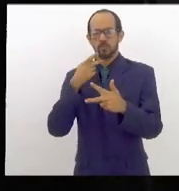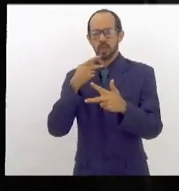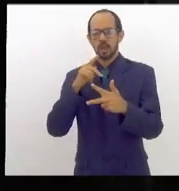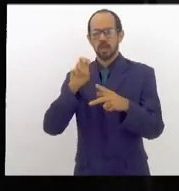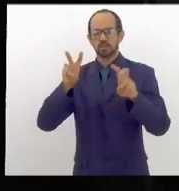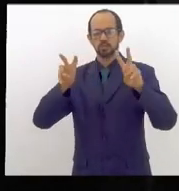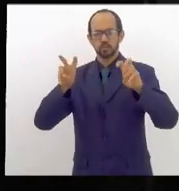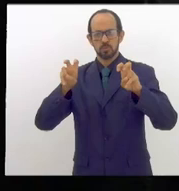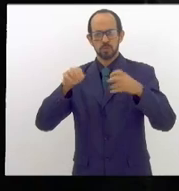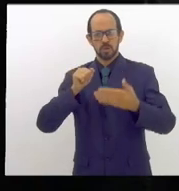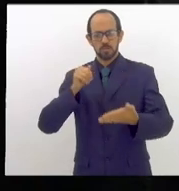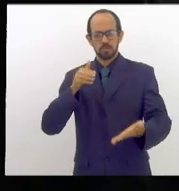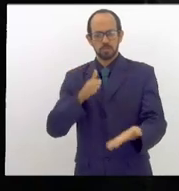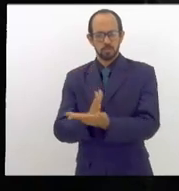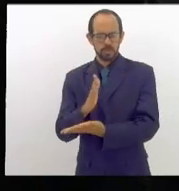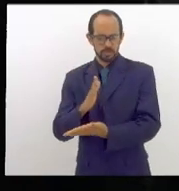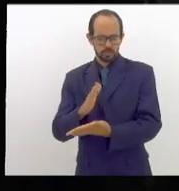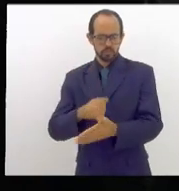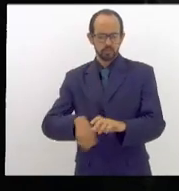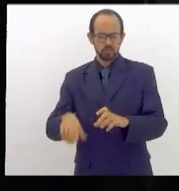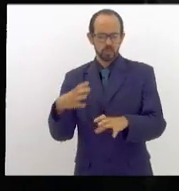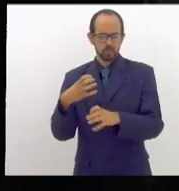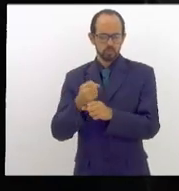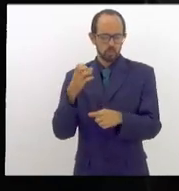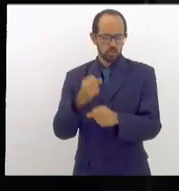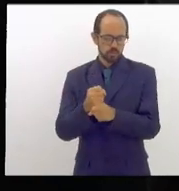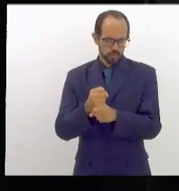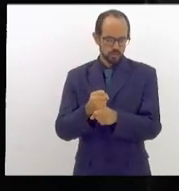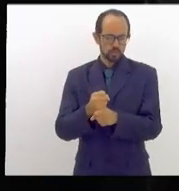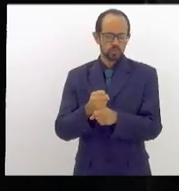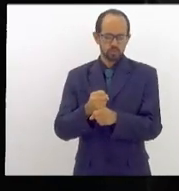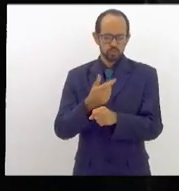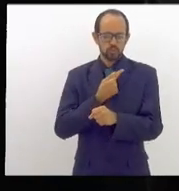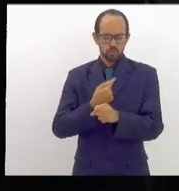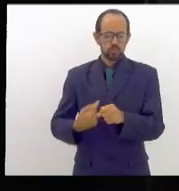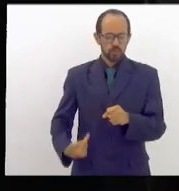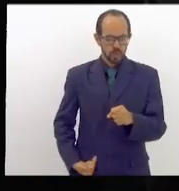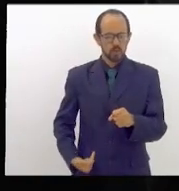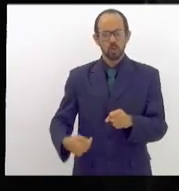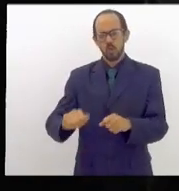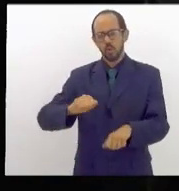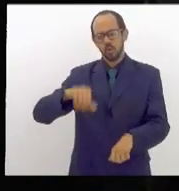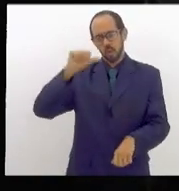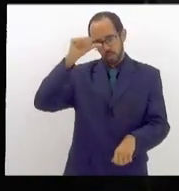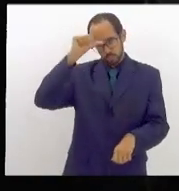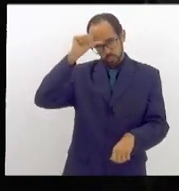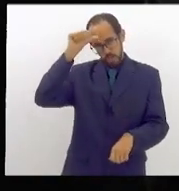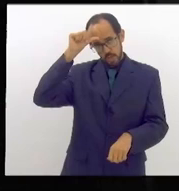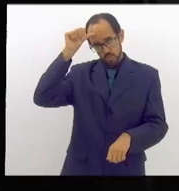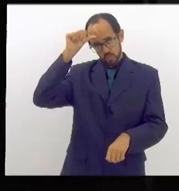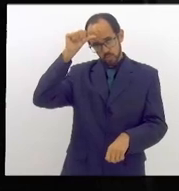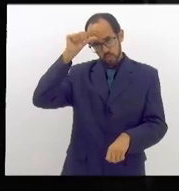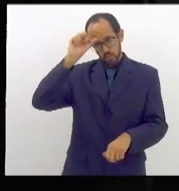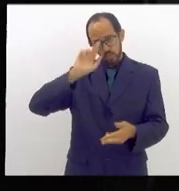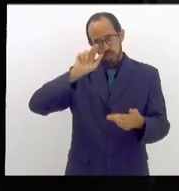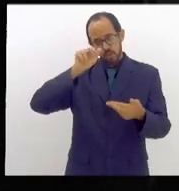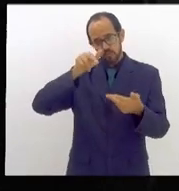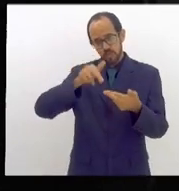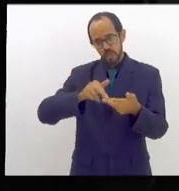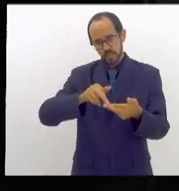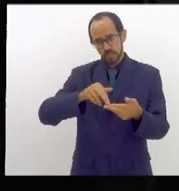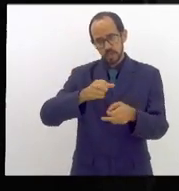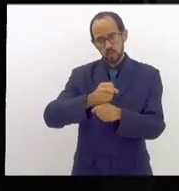da aprovação das contas do governo do Cláudio Castro tendo como referência o ano